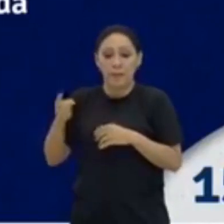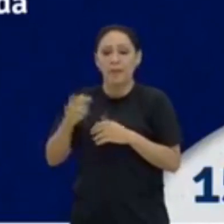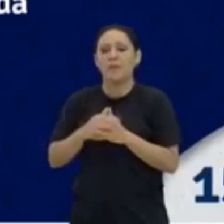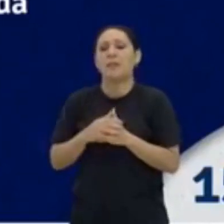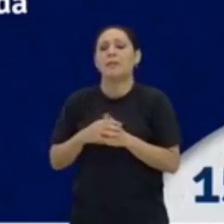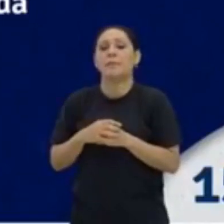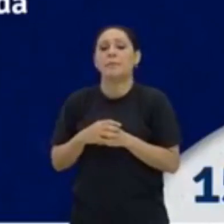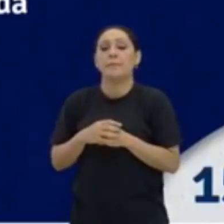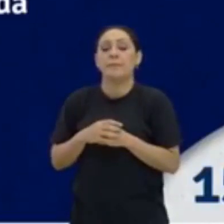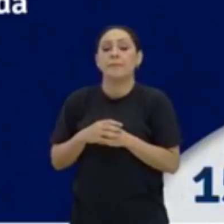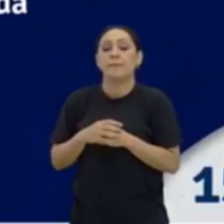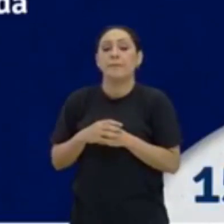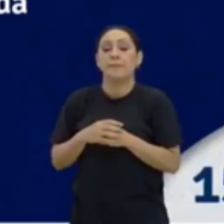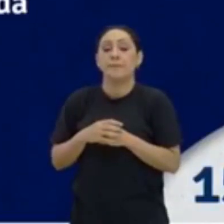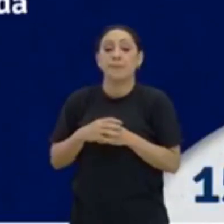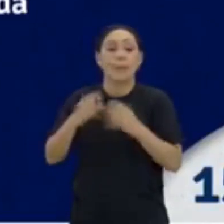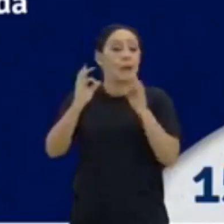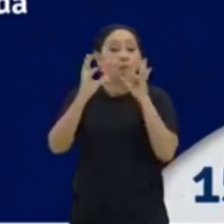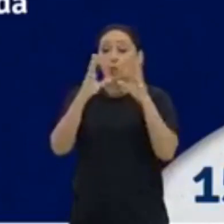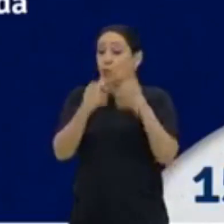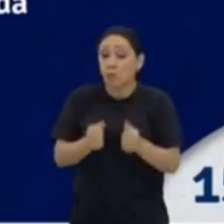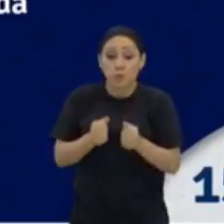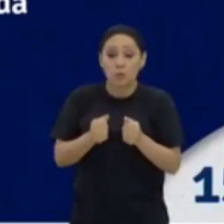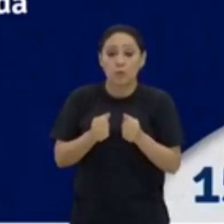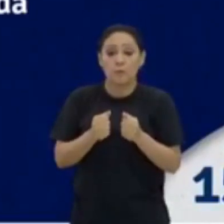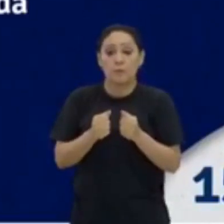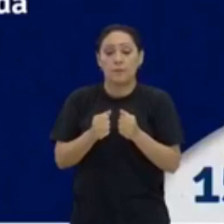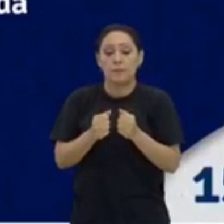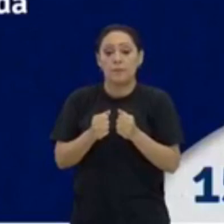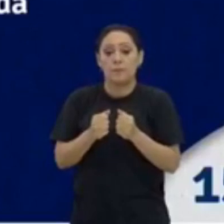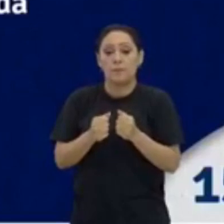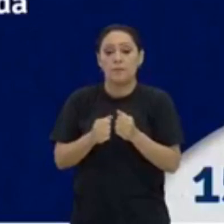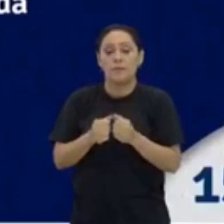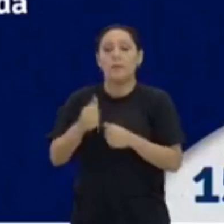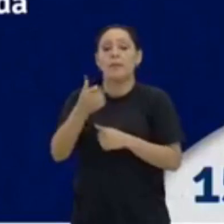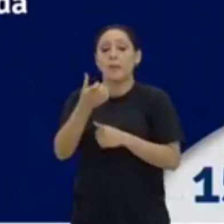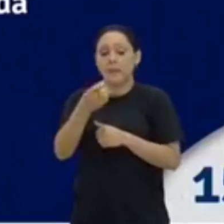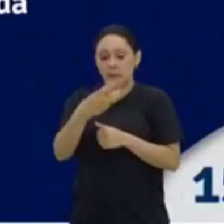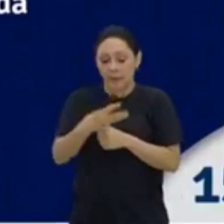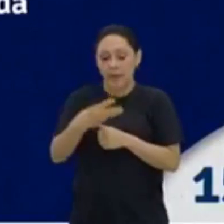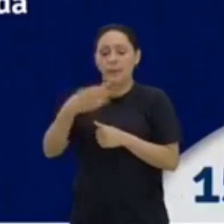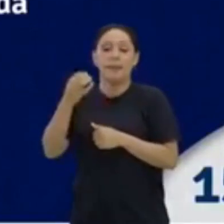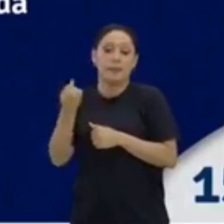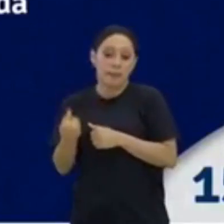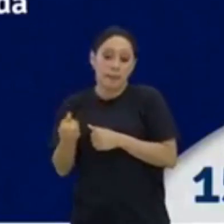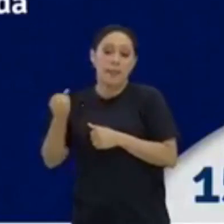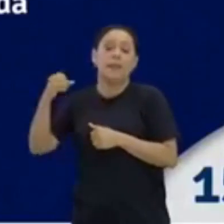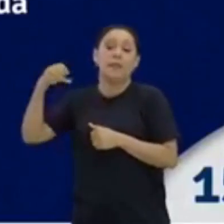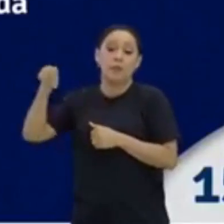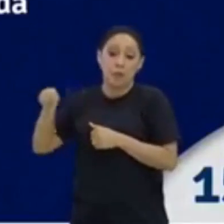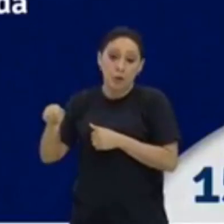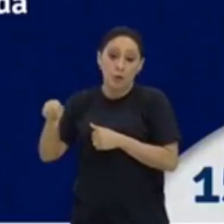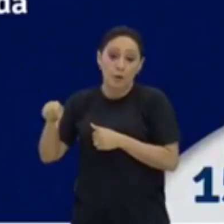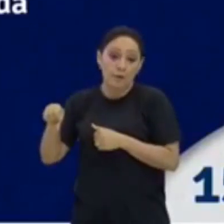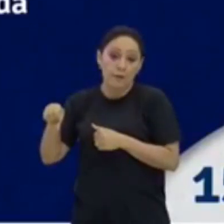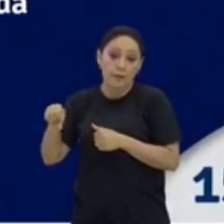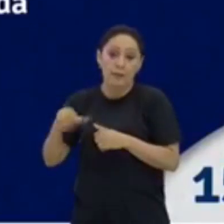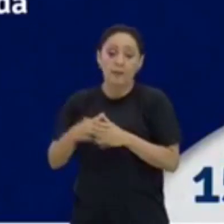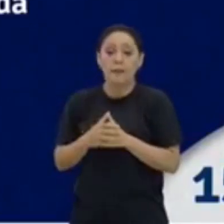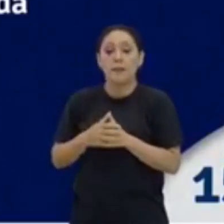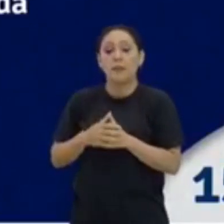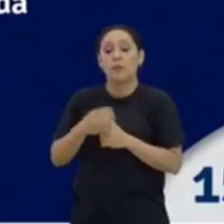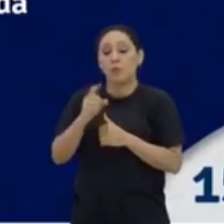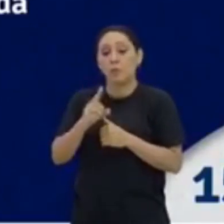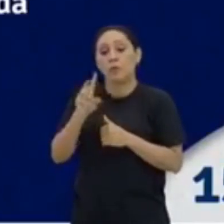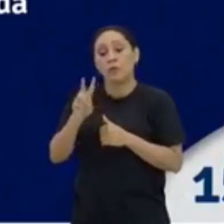15. Correto. Tudo isso, cara, tudo isso, 3, 6, 9, seria então 1, 2,